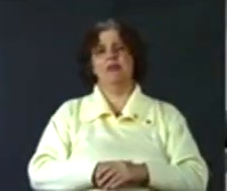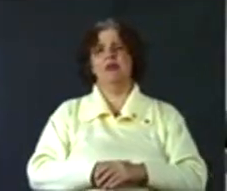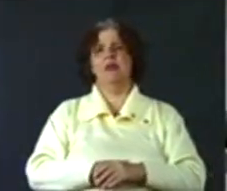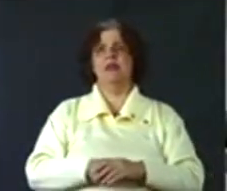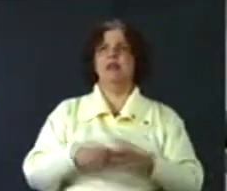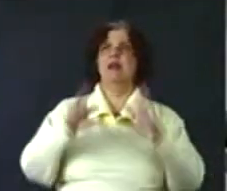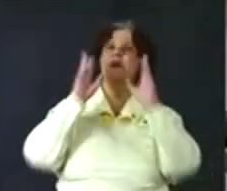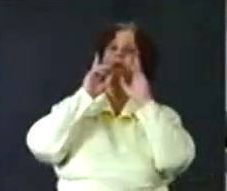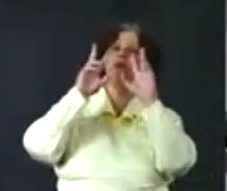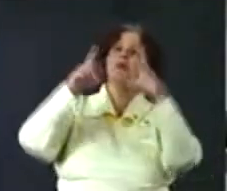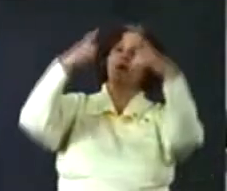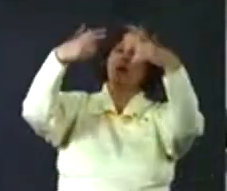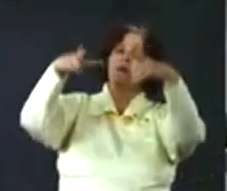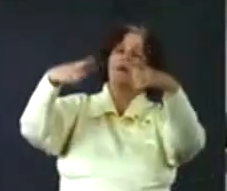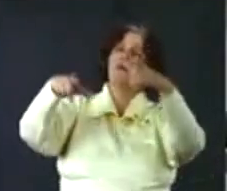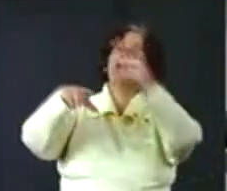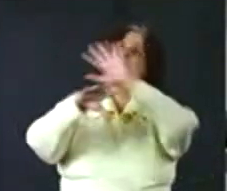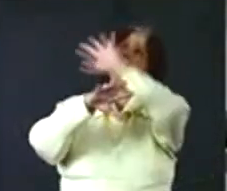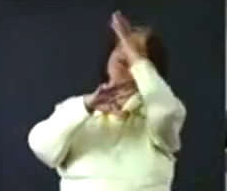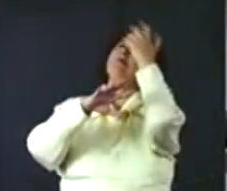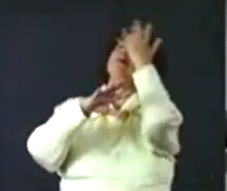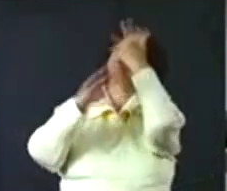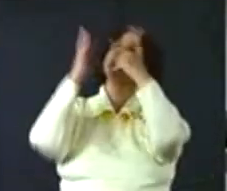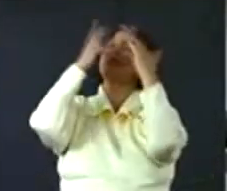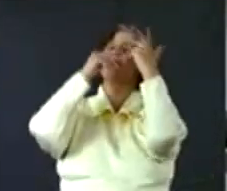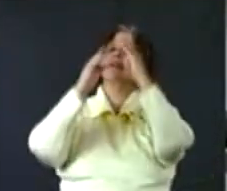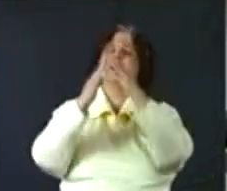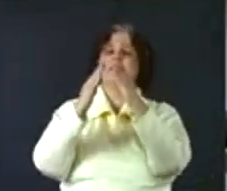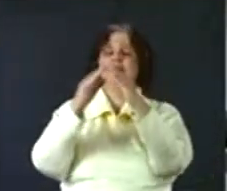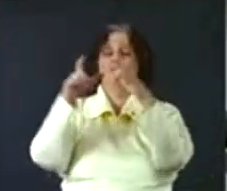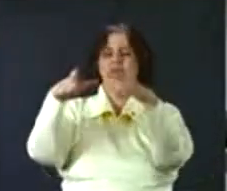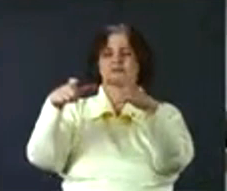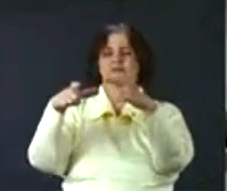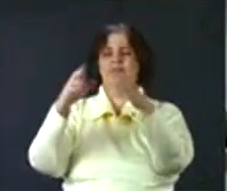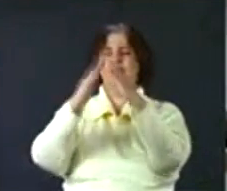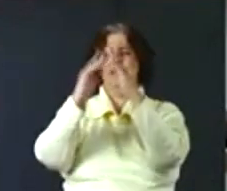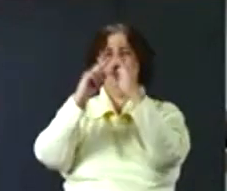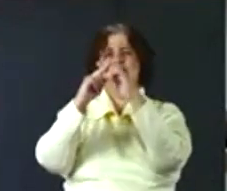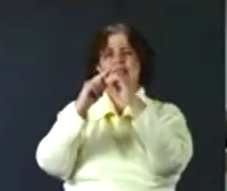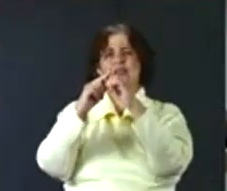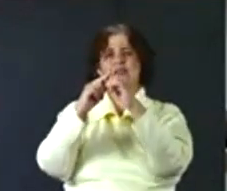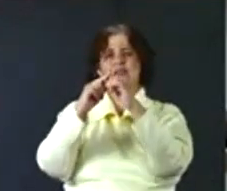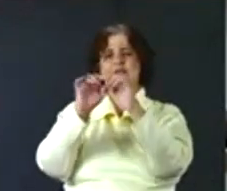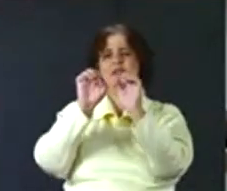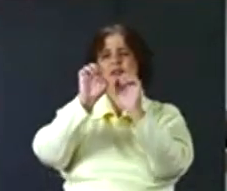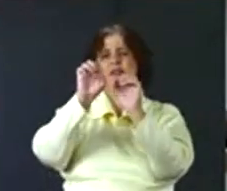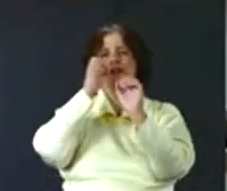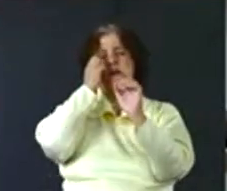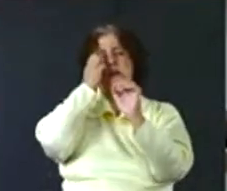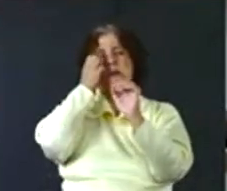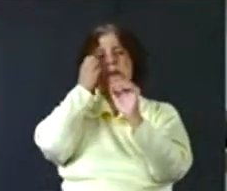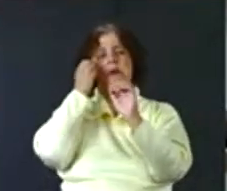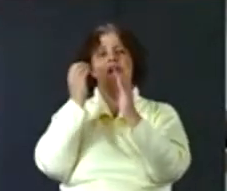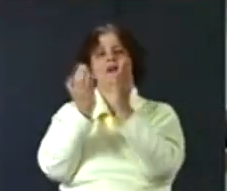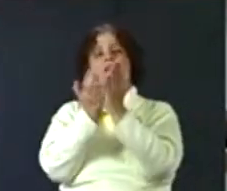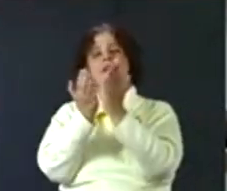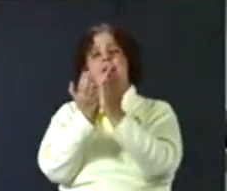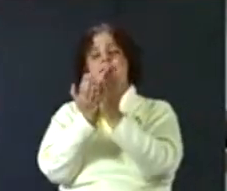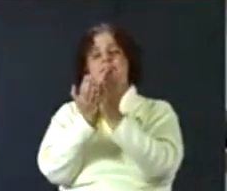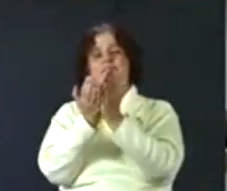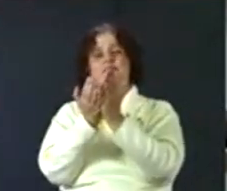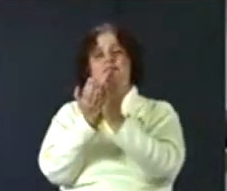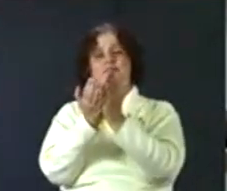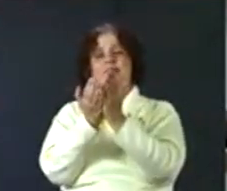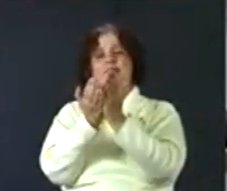muito exuberante pela sua arquitetura, há testemunhos de que milhares de cristãos e irmãos nossos em Cristo foram jogados daquele